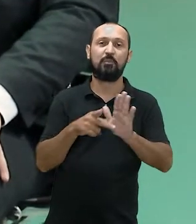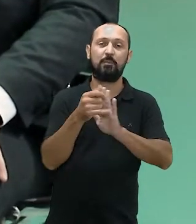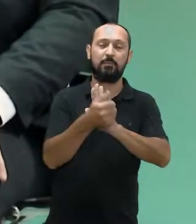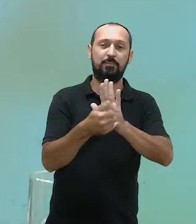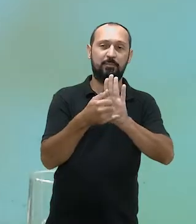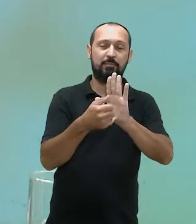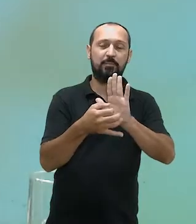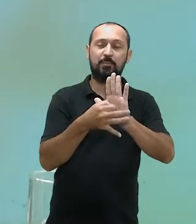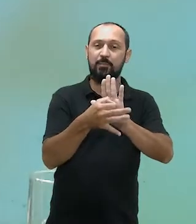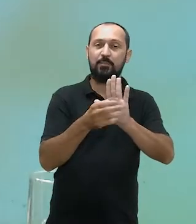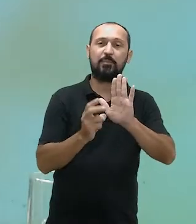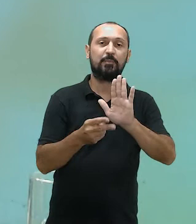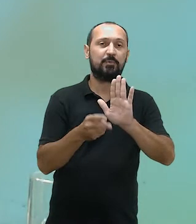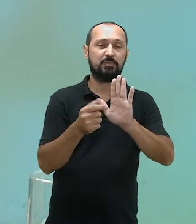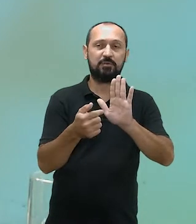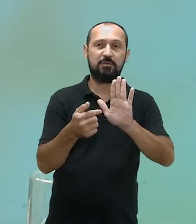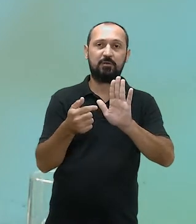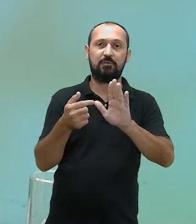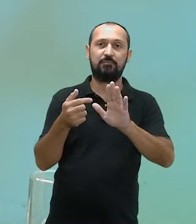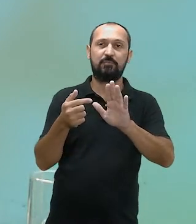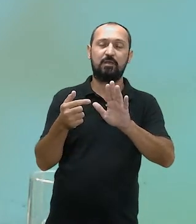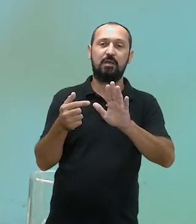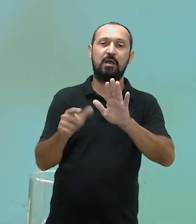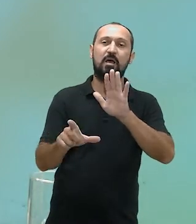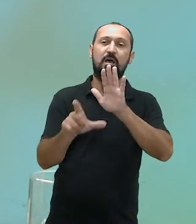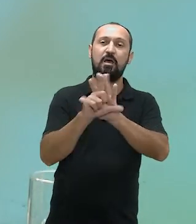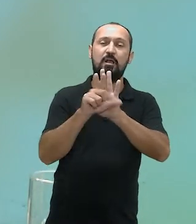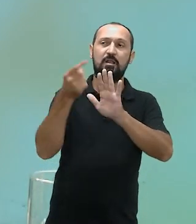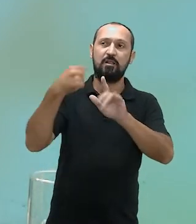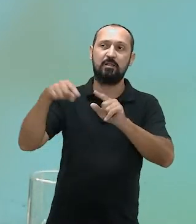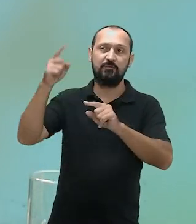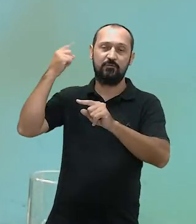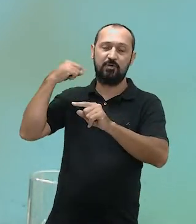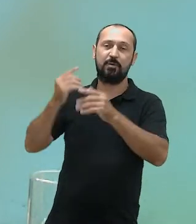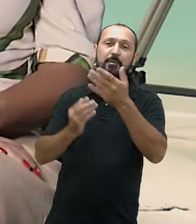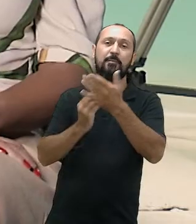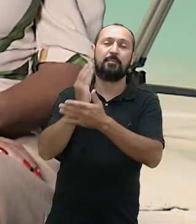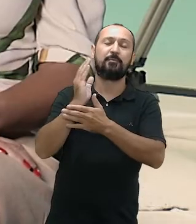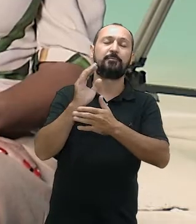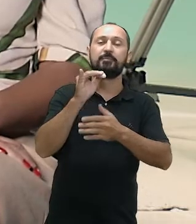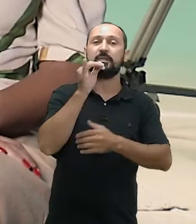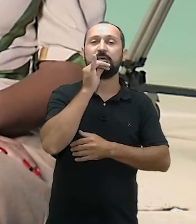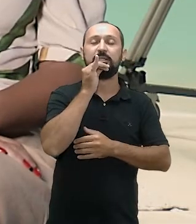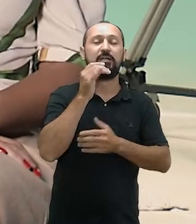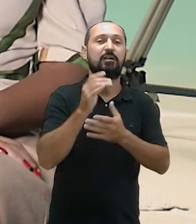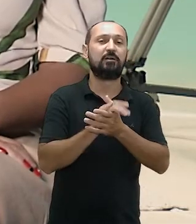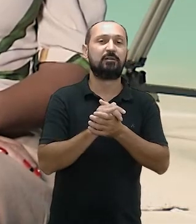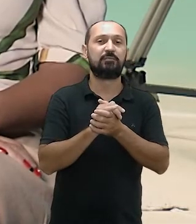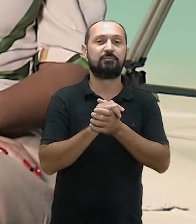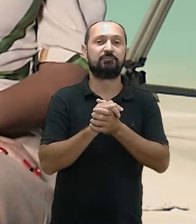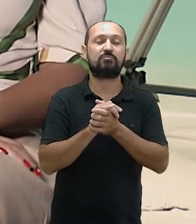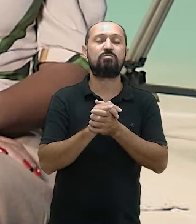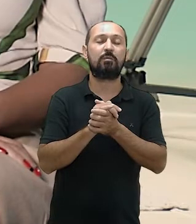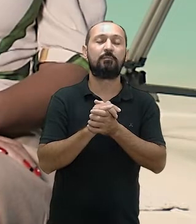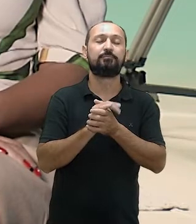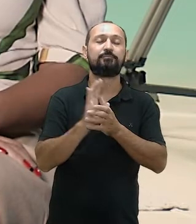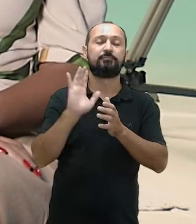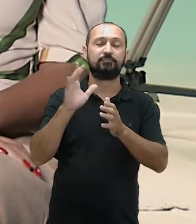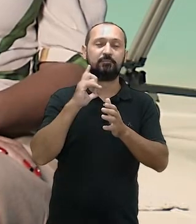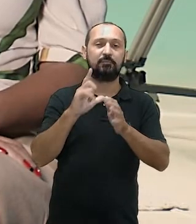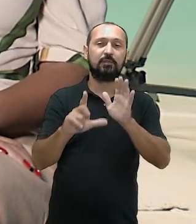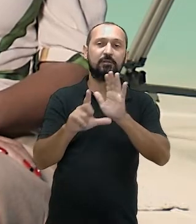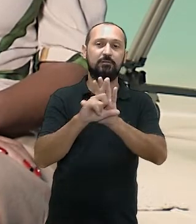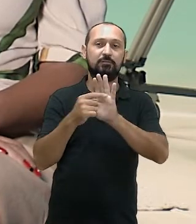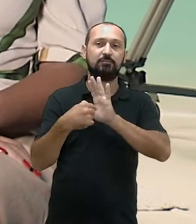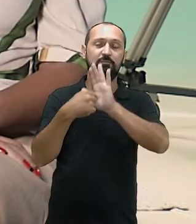uma proposta. A lei que foi apresentada ou a lei que foi aprovada? Não, caso a lei foi apresentada